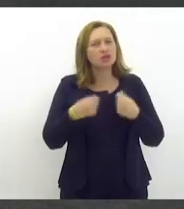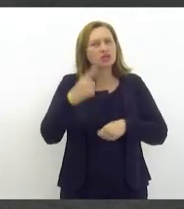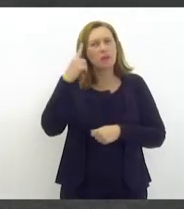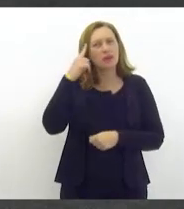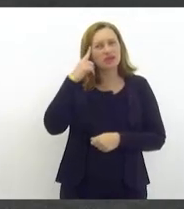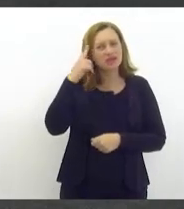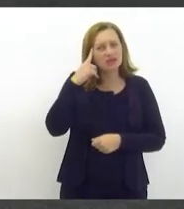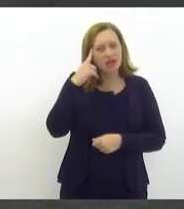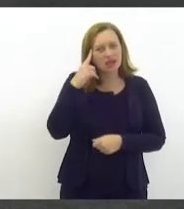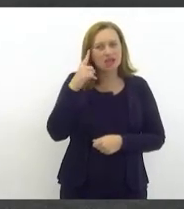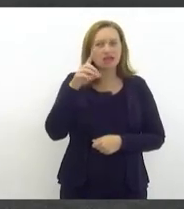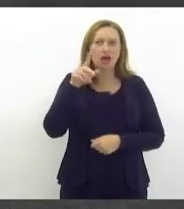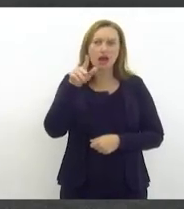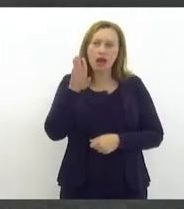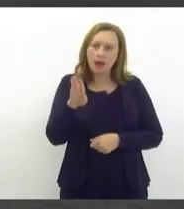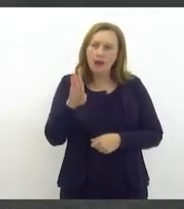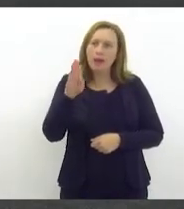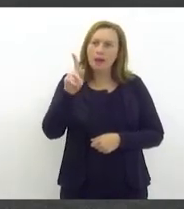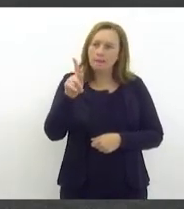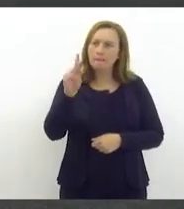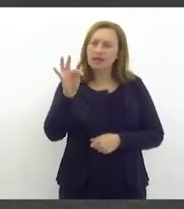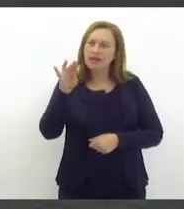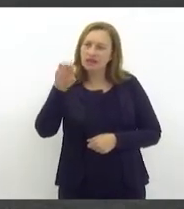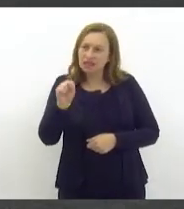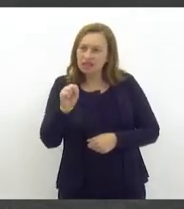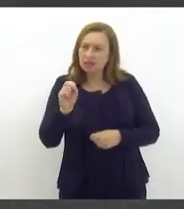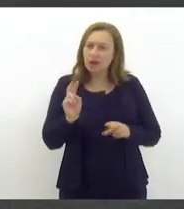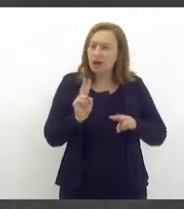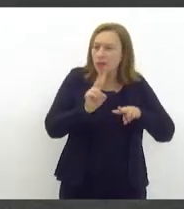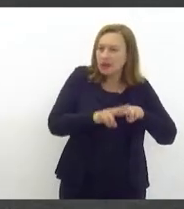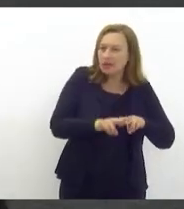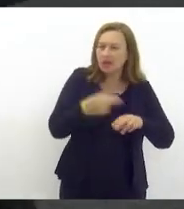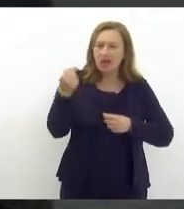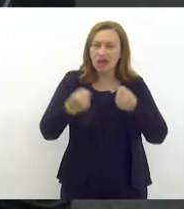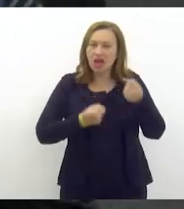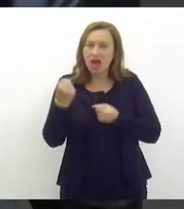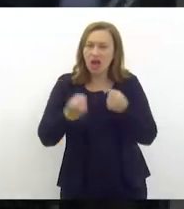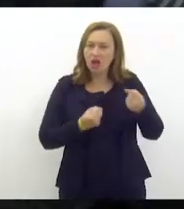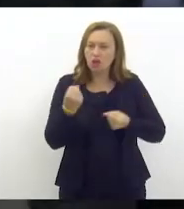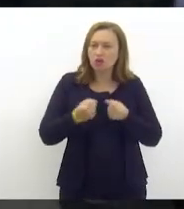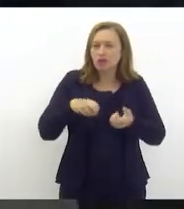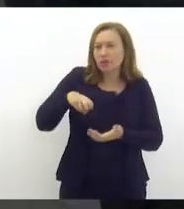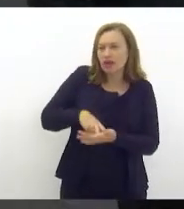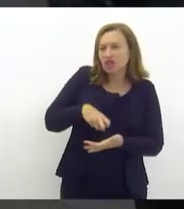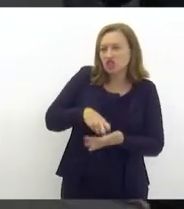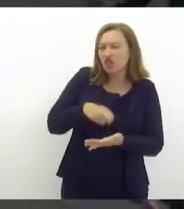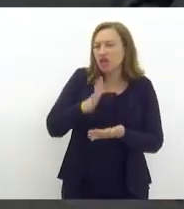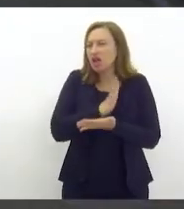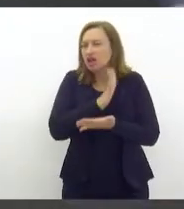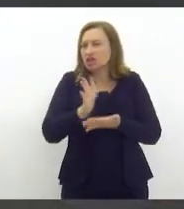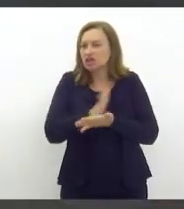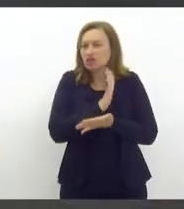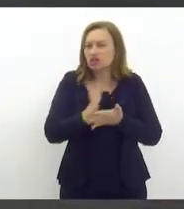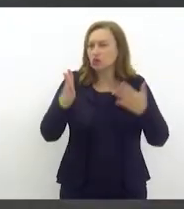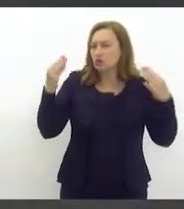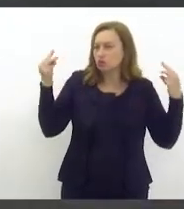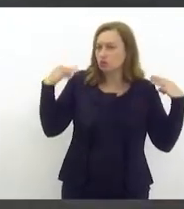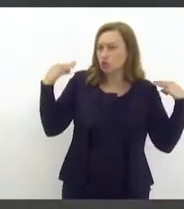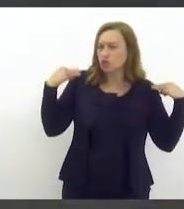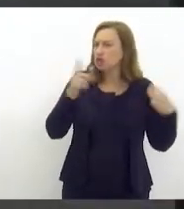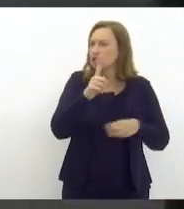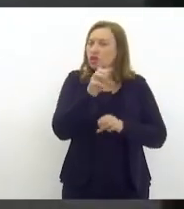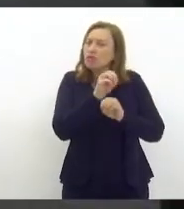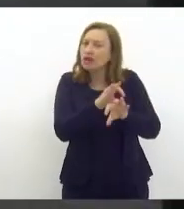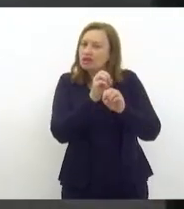essa lógica das blitz, que são feitas para prender carro, que são feitas para punir, muitas vezes, o motorista e não para